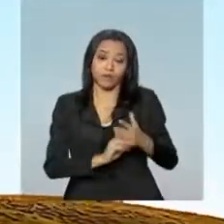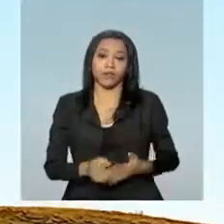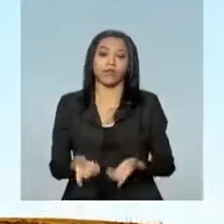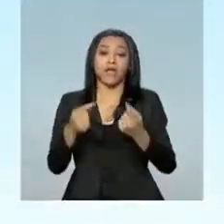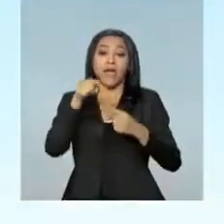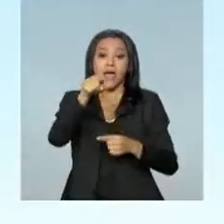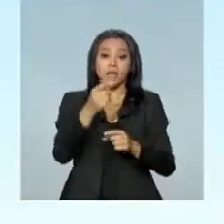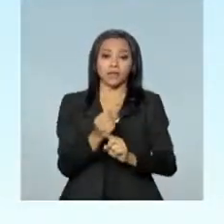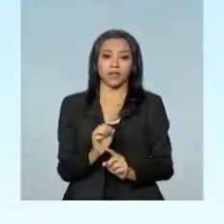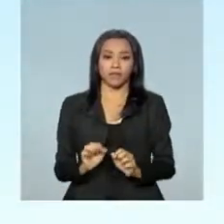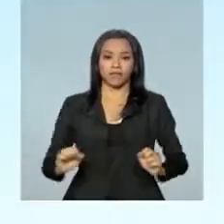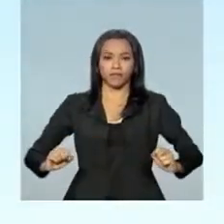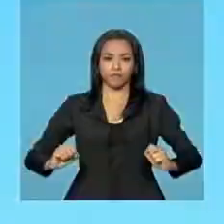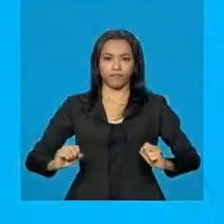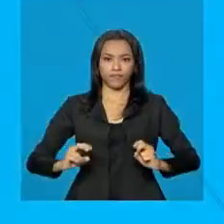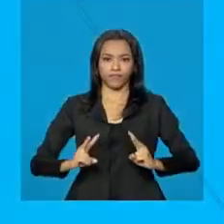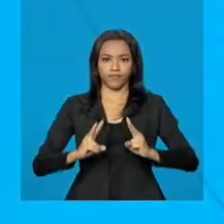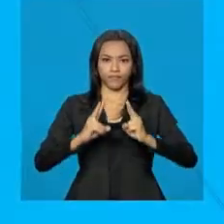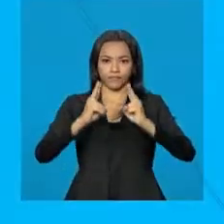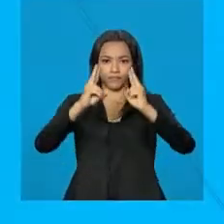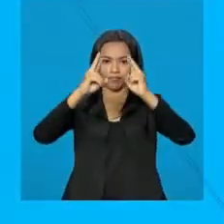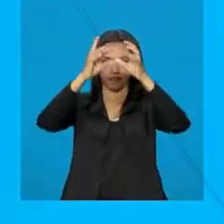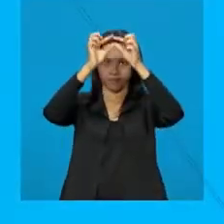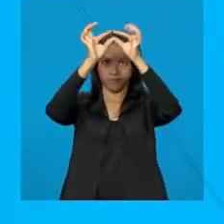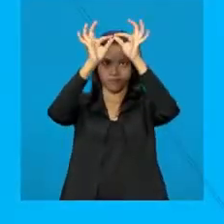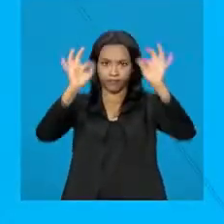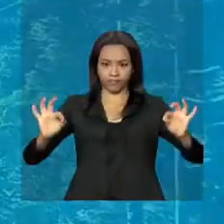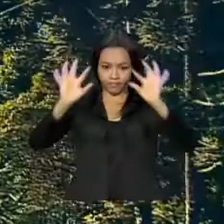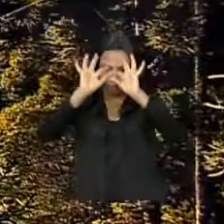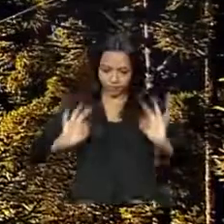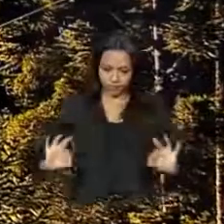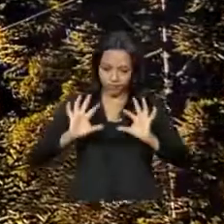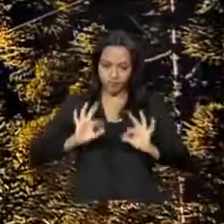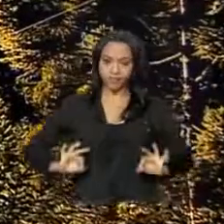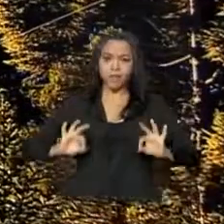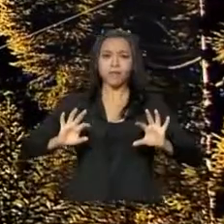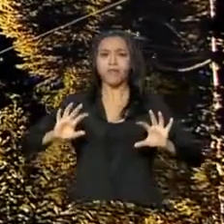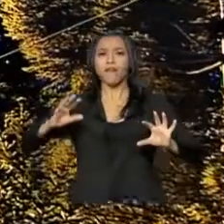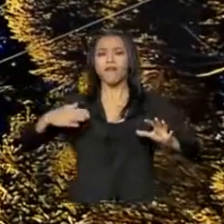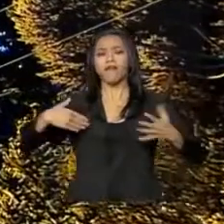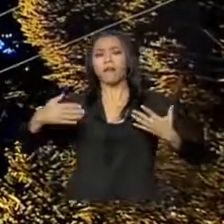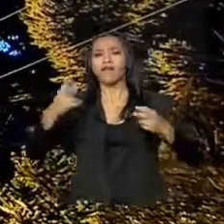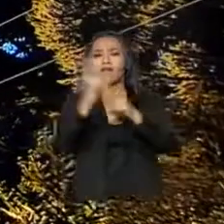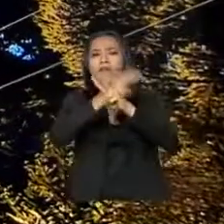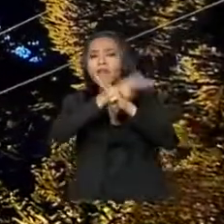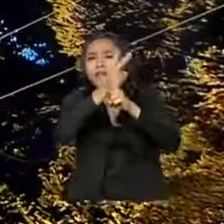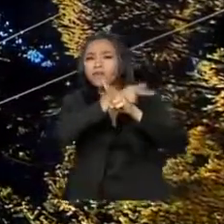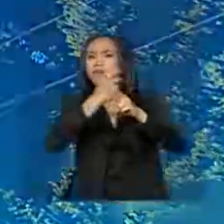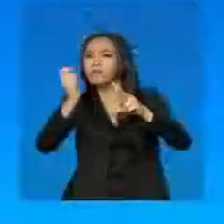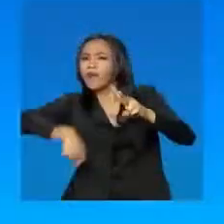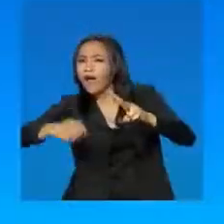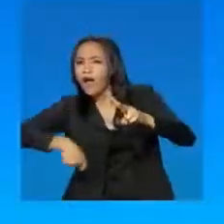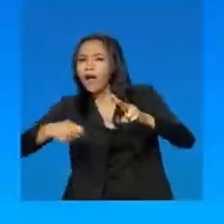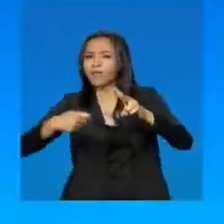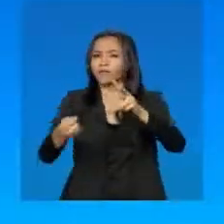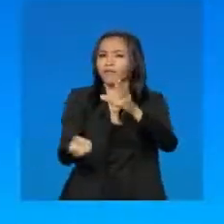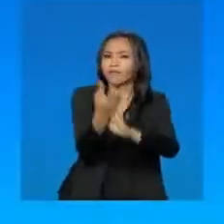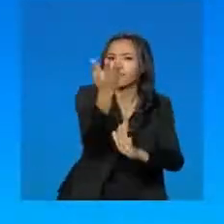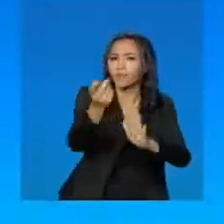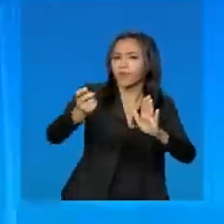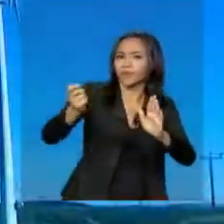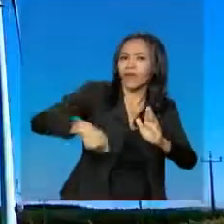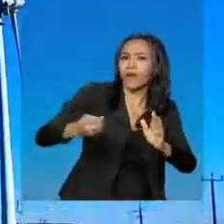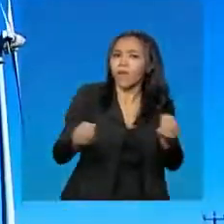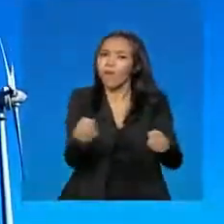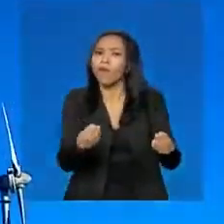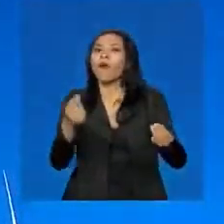antena mede a velocidade do vento e ajuda a decidir se a produção de energia é viável no local. Pelo projeto,